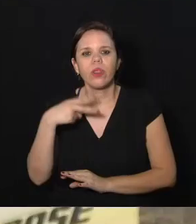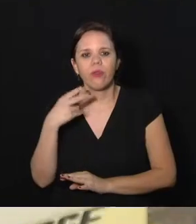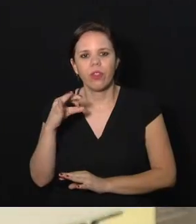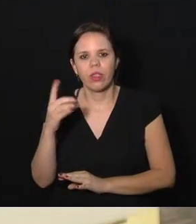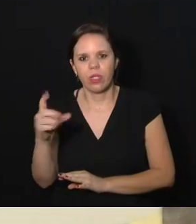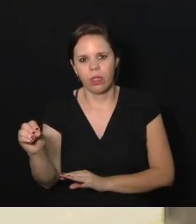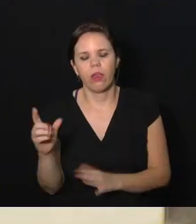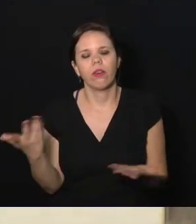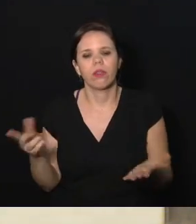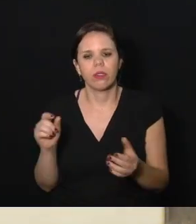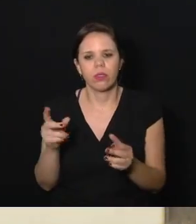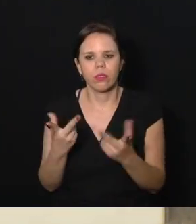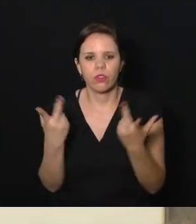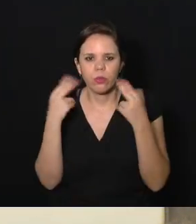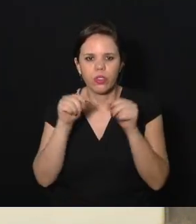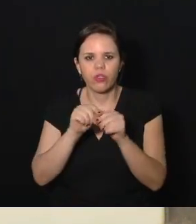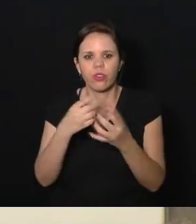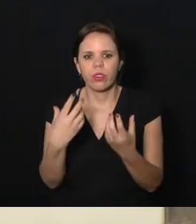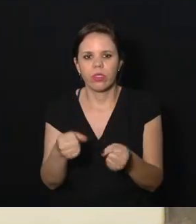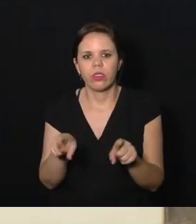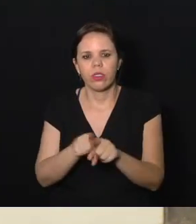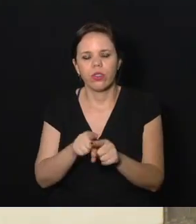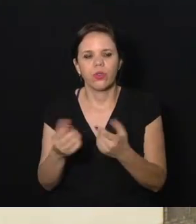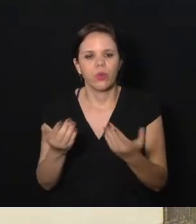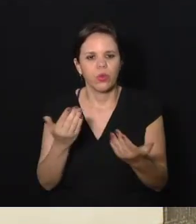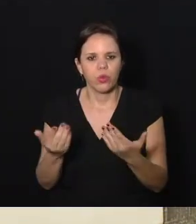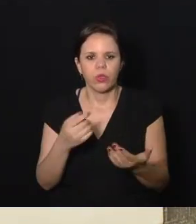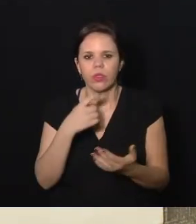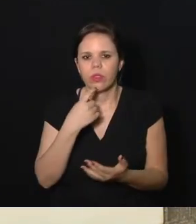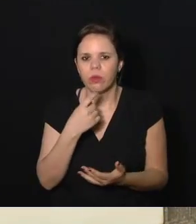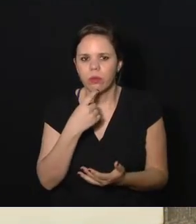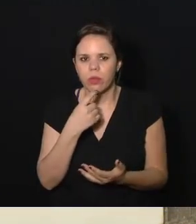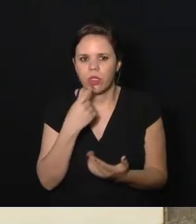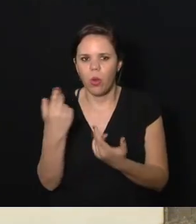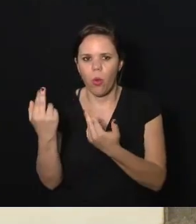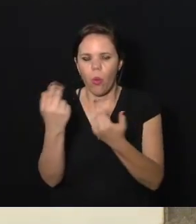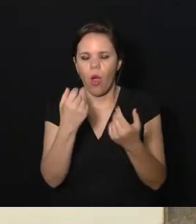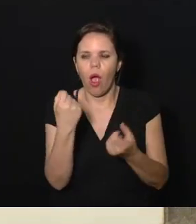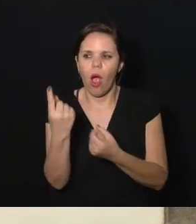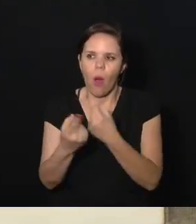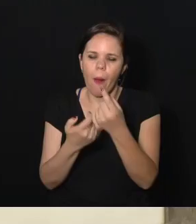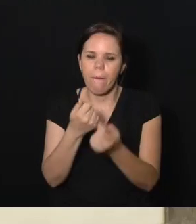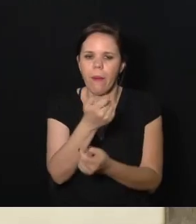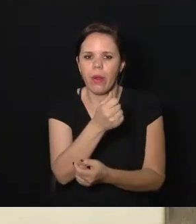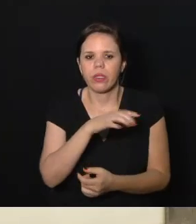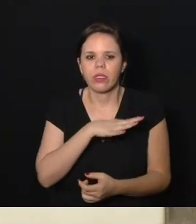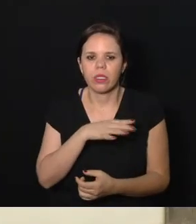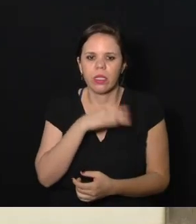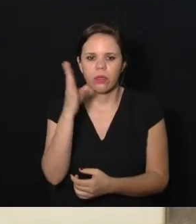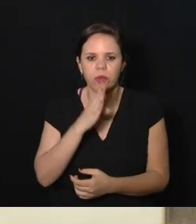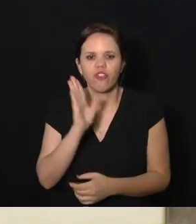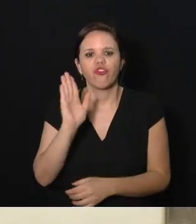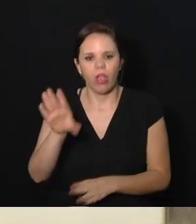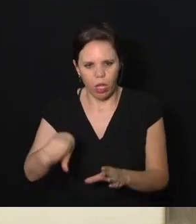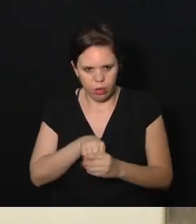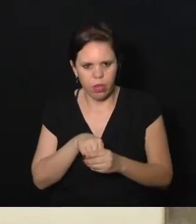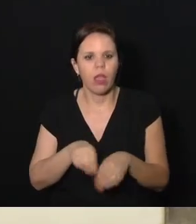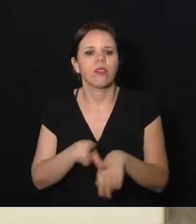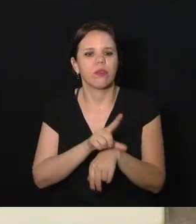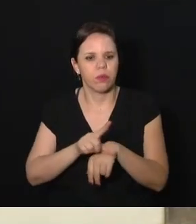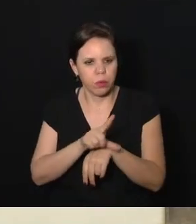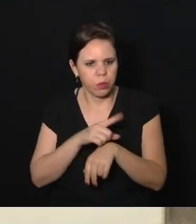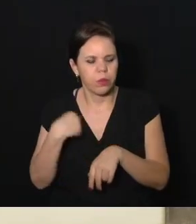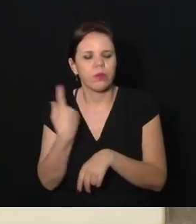a normatização vai equiparar Campinas a outras cidades brasileiras que já possuem essa legislação. O que